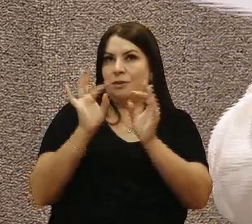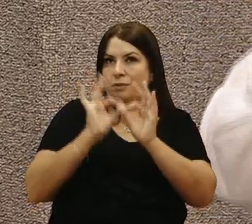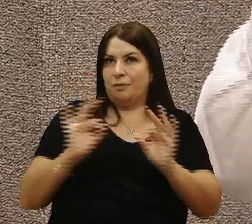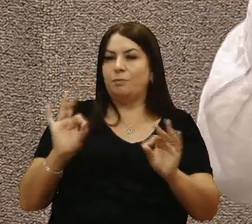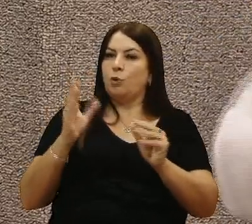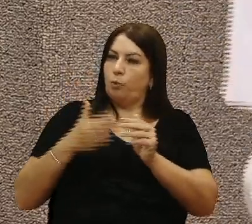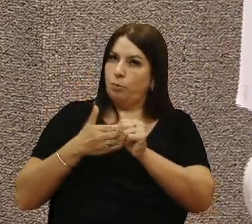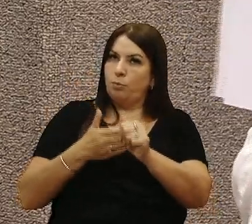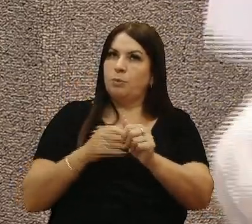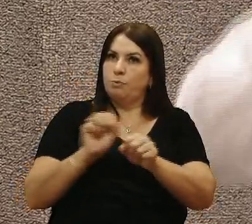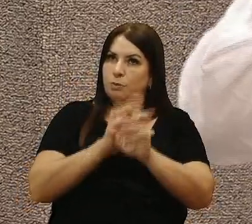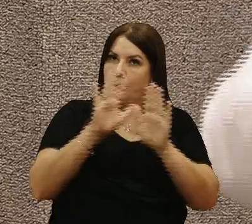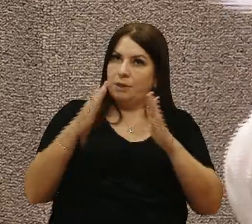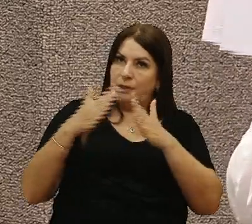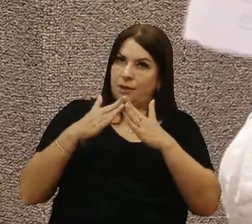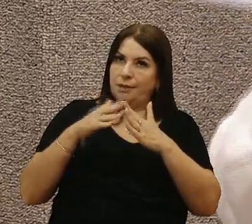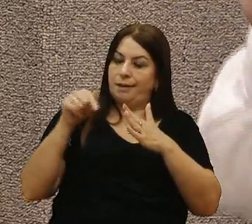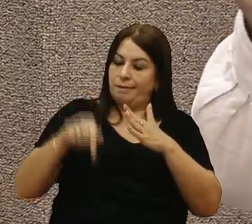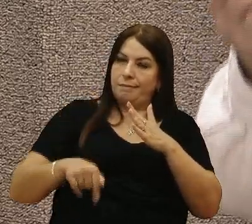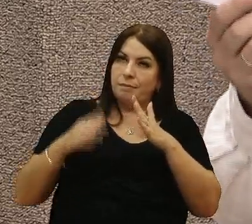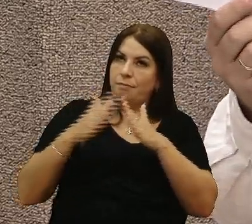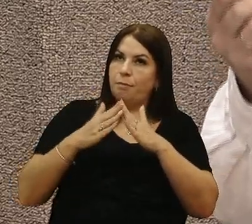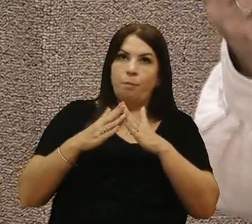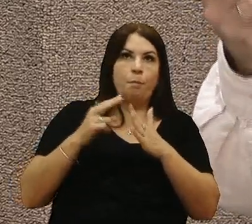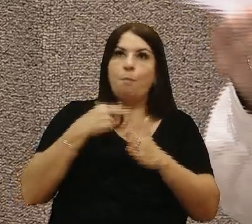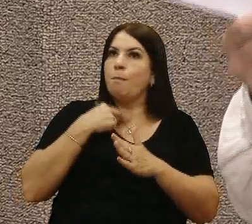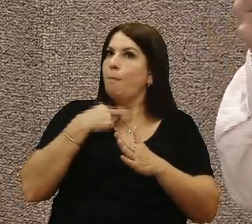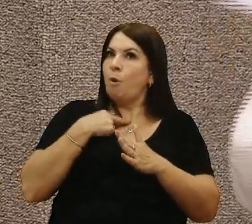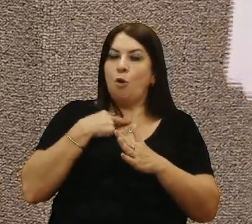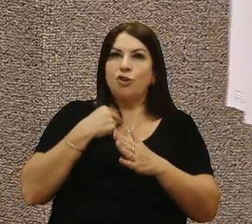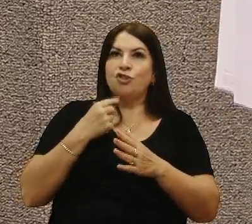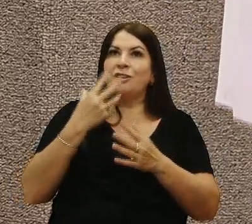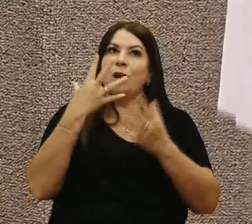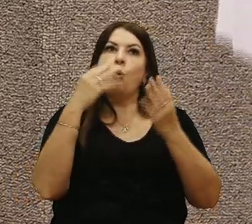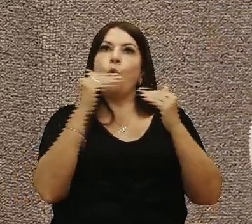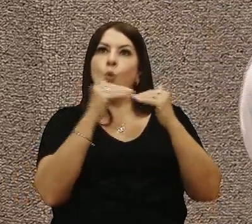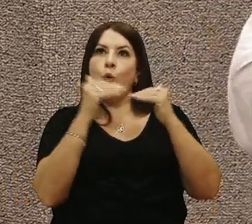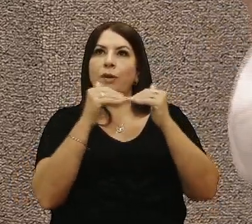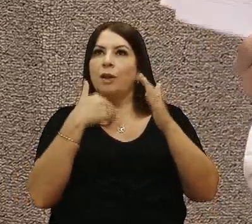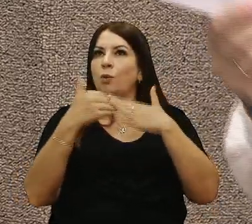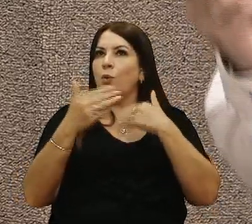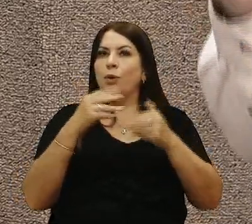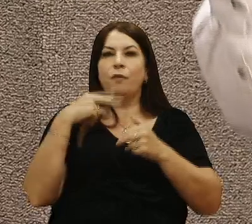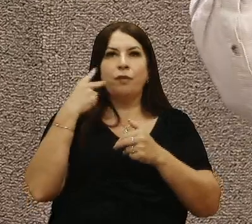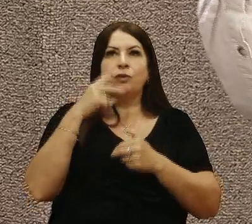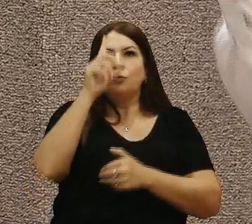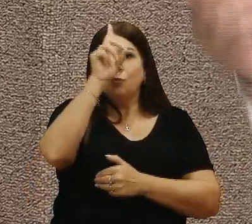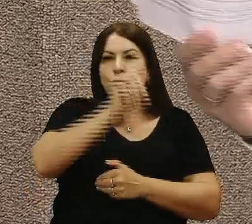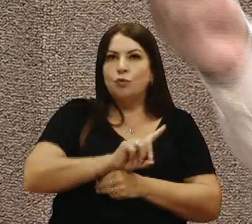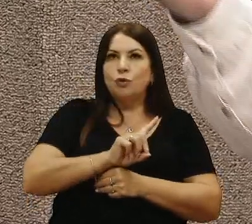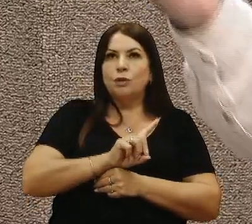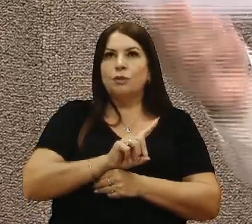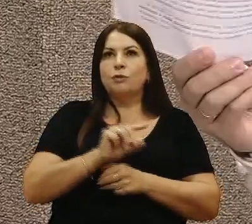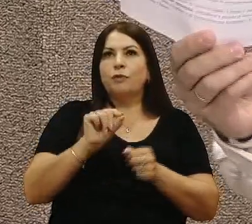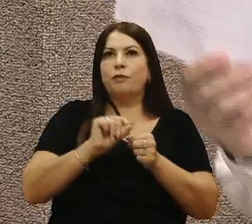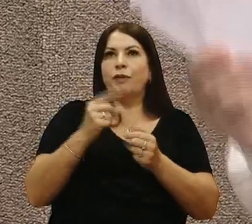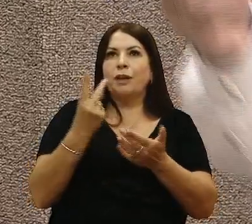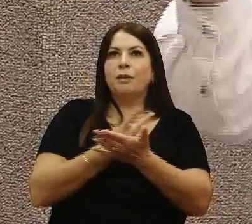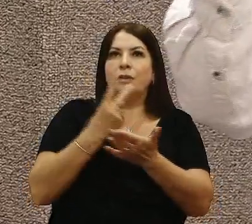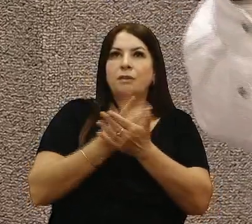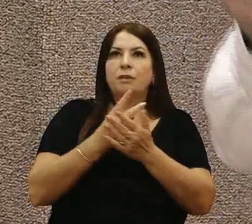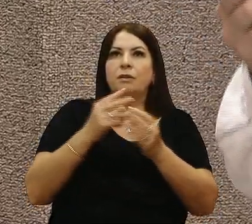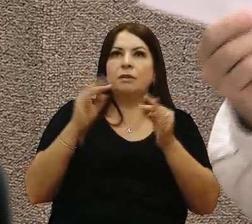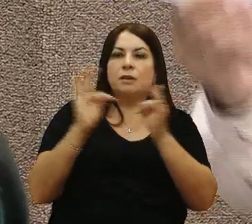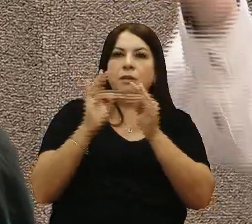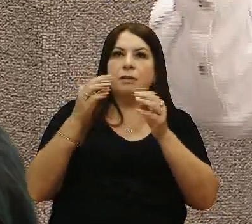acompanha de casa. Essa casa não pode outorgar a qualquer vereador o direito do cometimento a um erro material